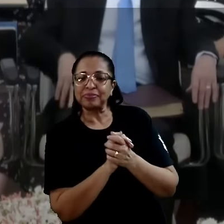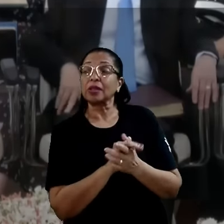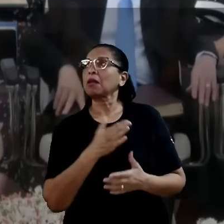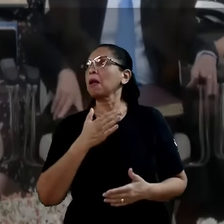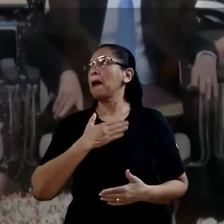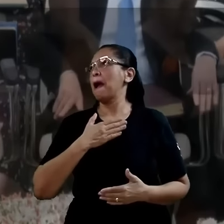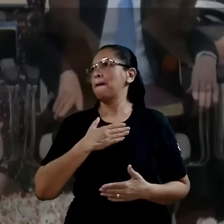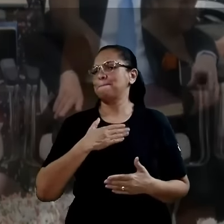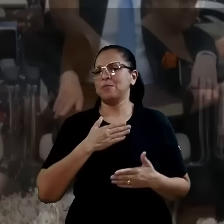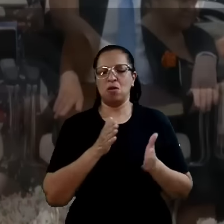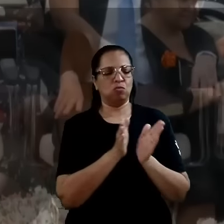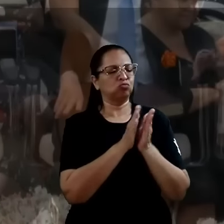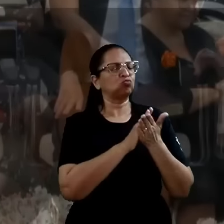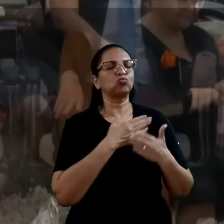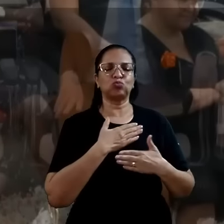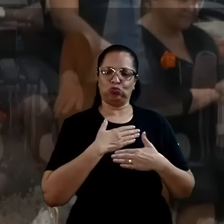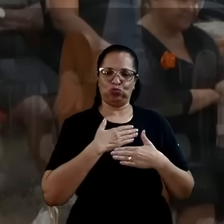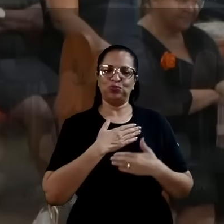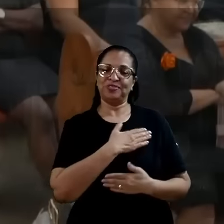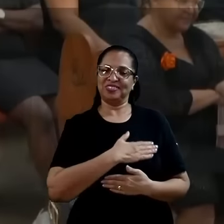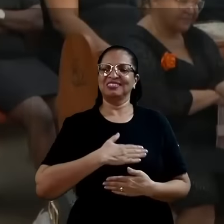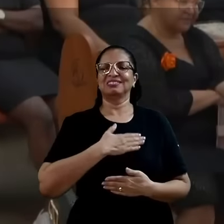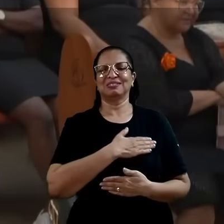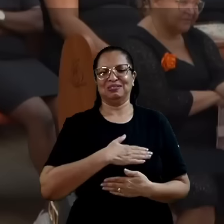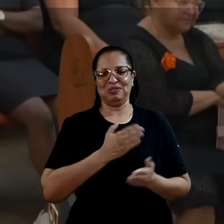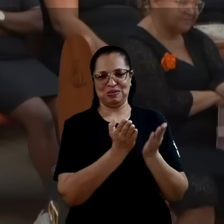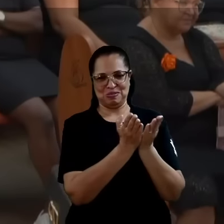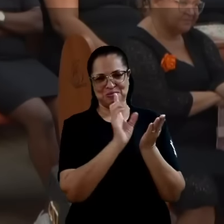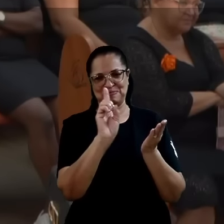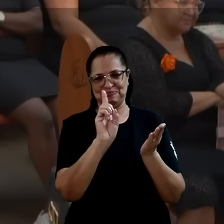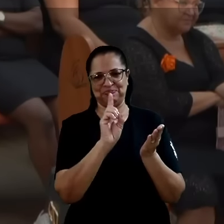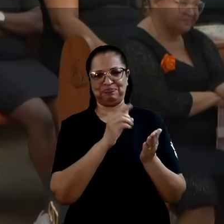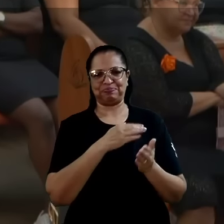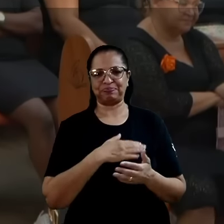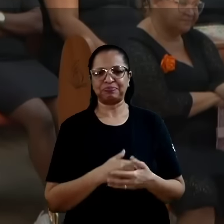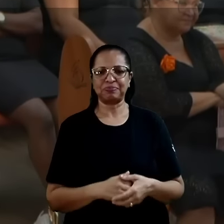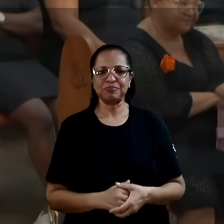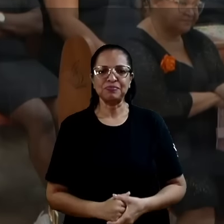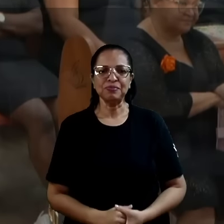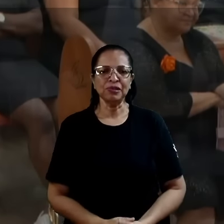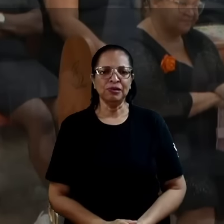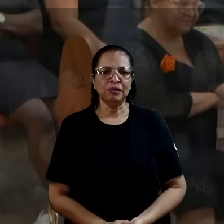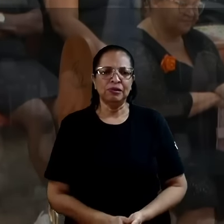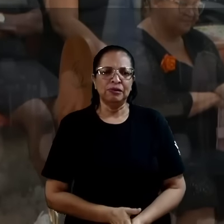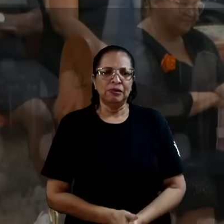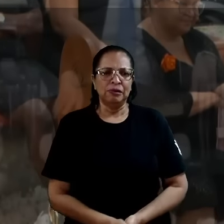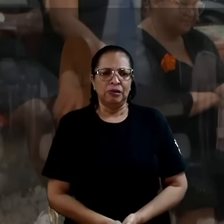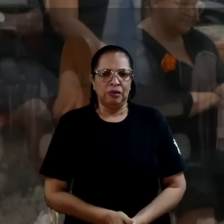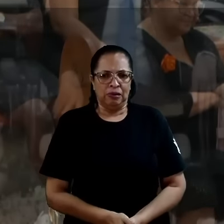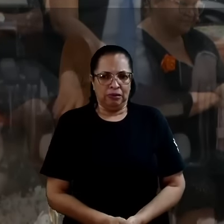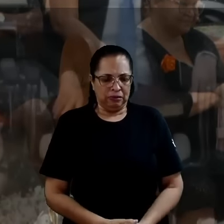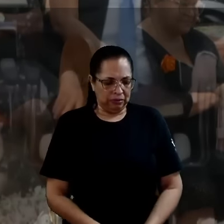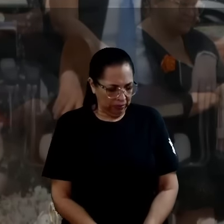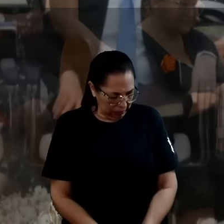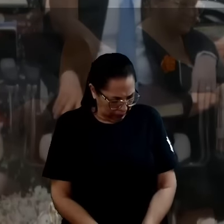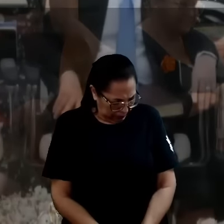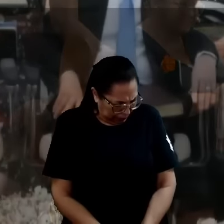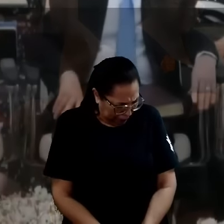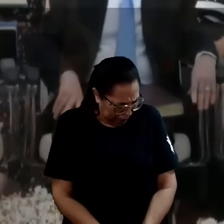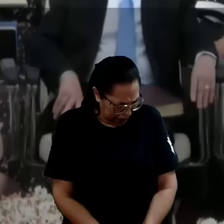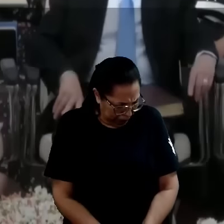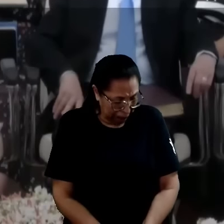minha vai ficar tá assim caindo aí peguei levei a Bíblia pessoalmente hora que o homem olhou ele falou